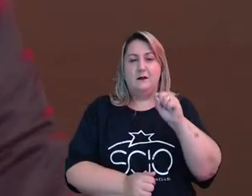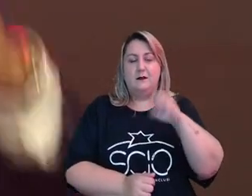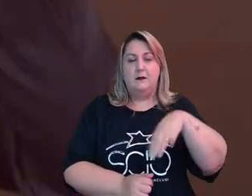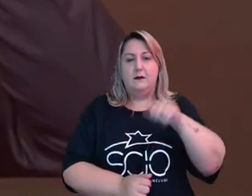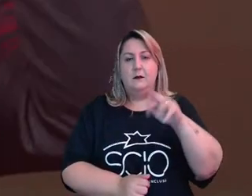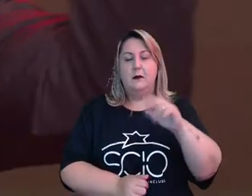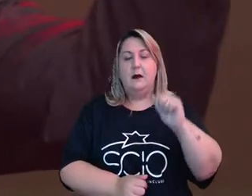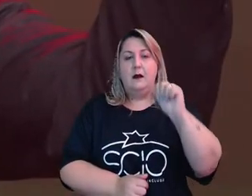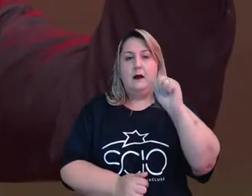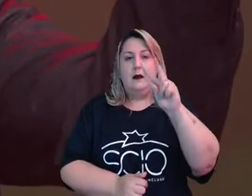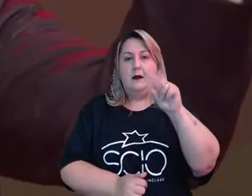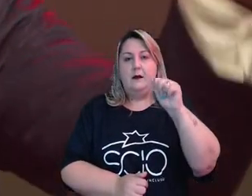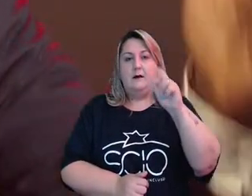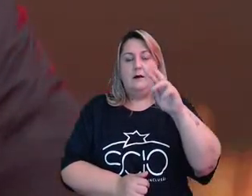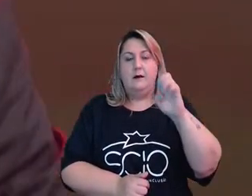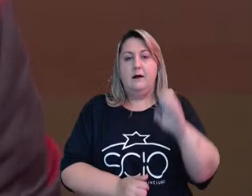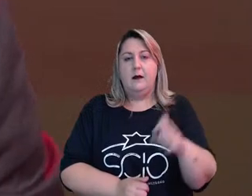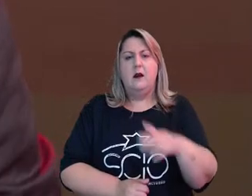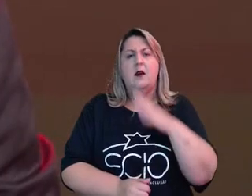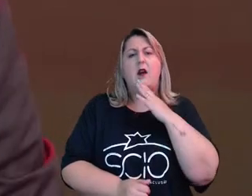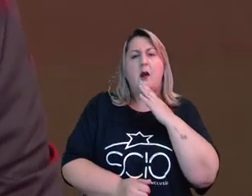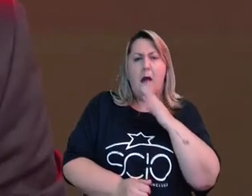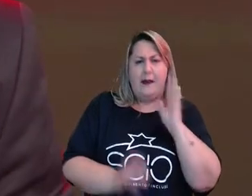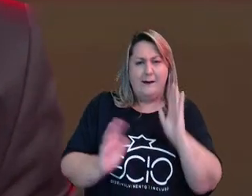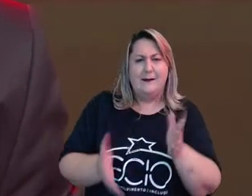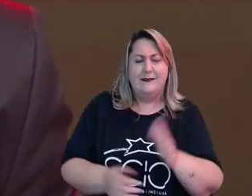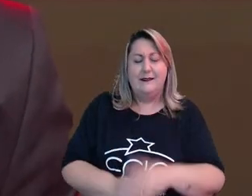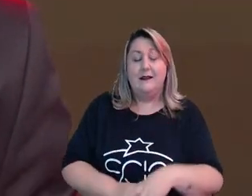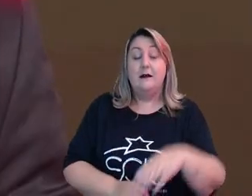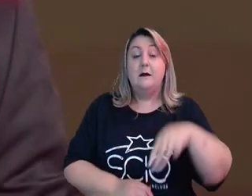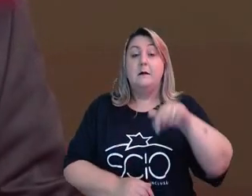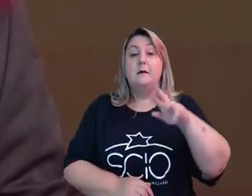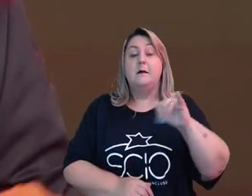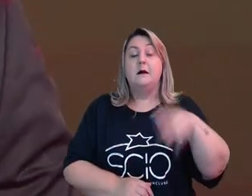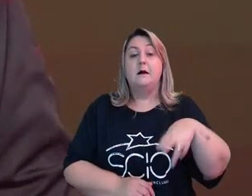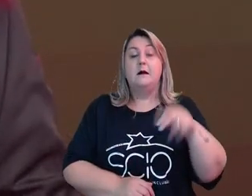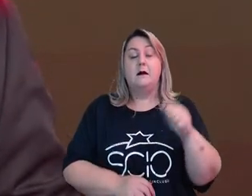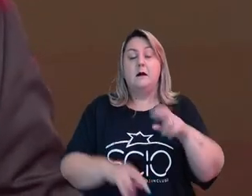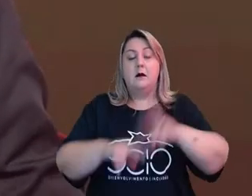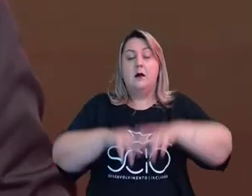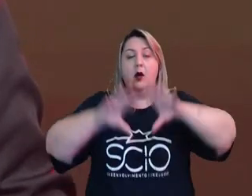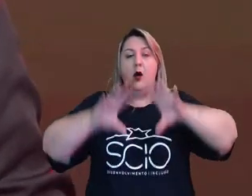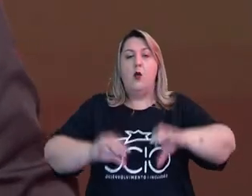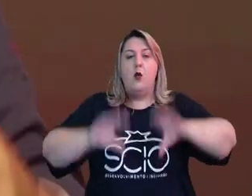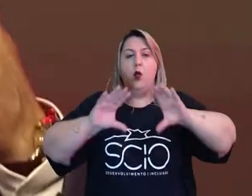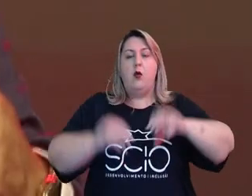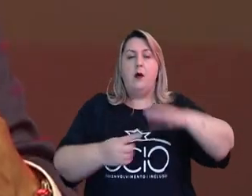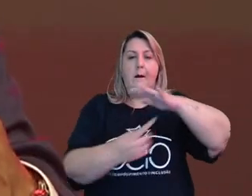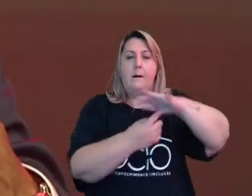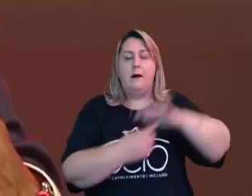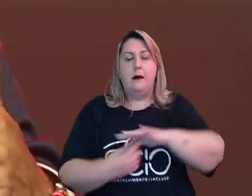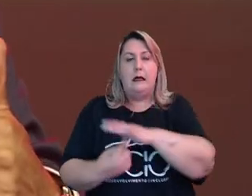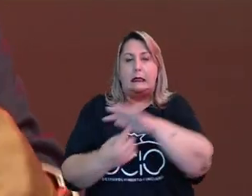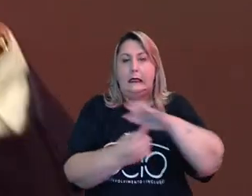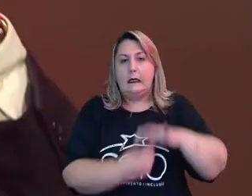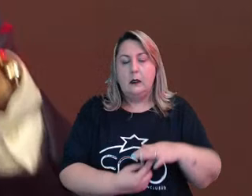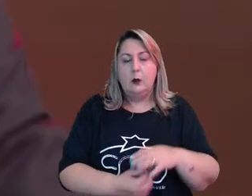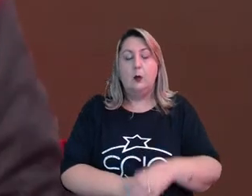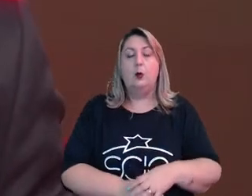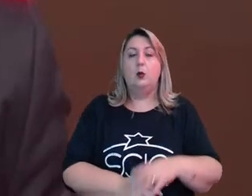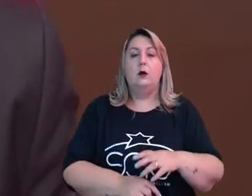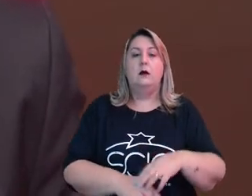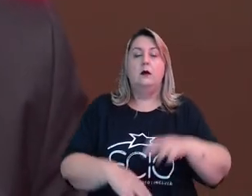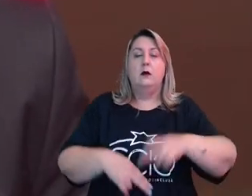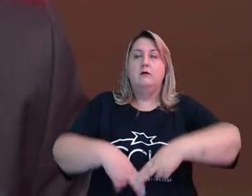São Paulo. Conheça essa represa linda aí em Avaré, hein? A Mariana, sofá de casa, Matão. Então estica o pé no sofá,